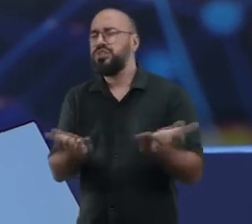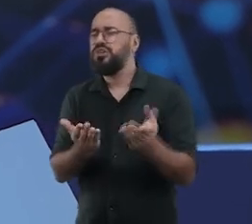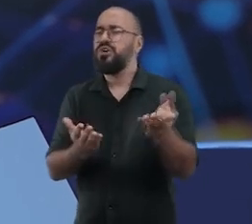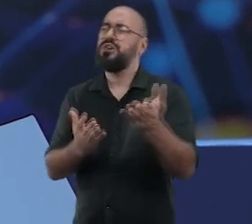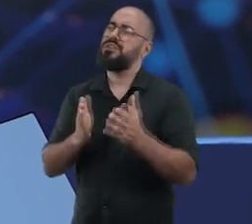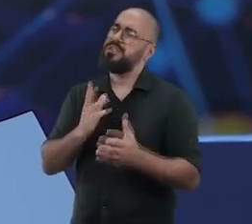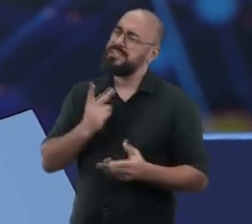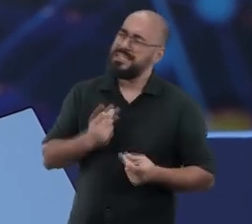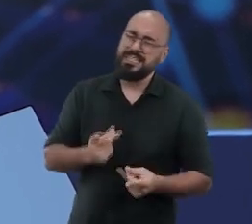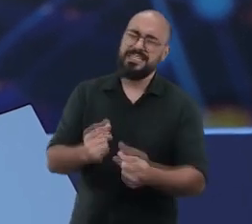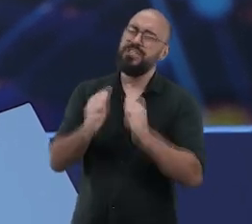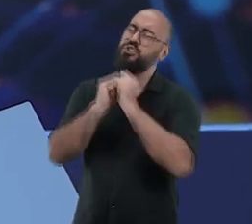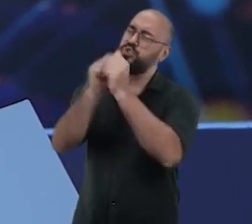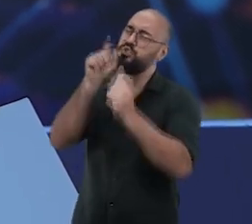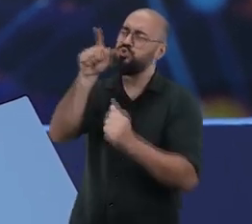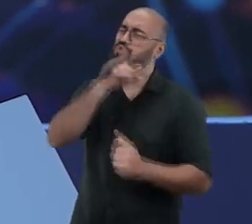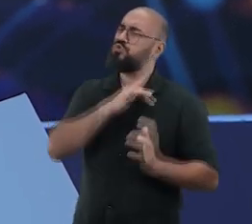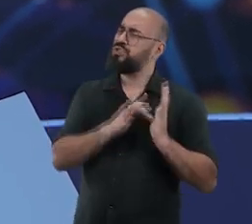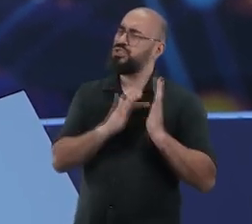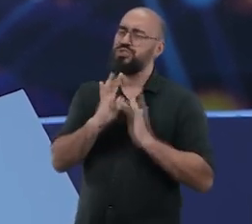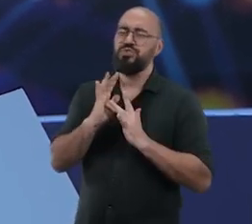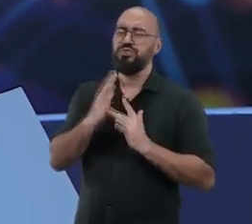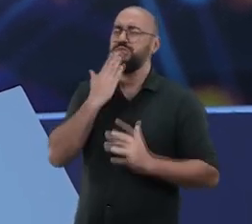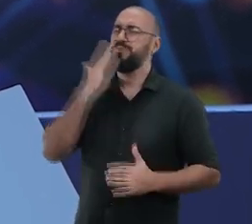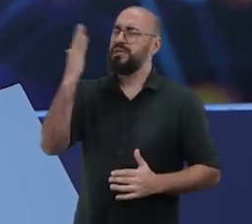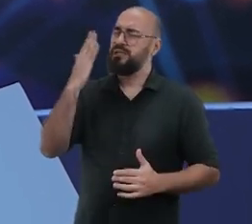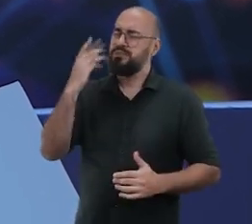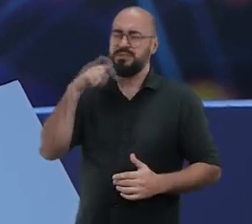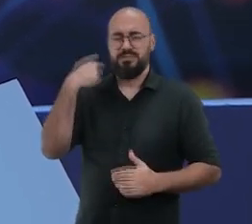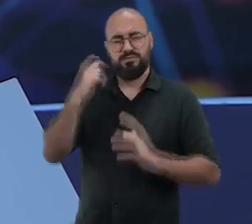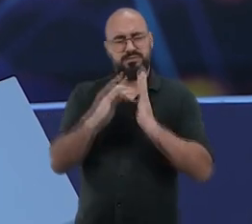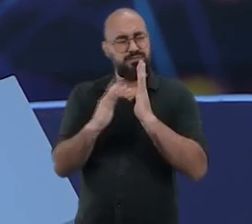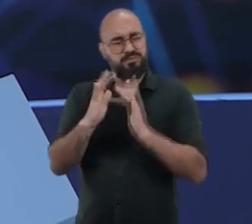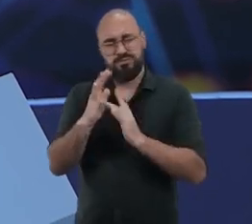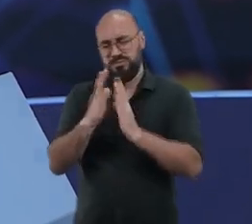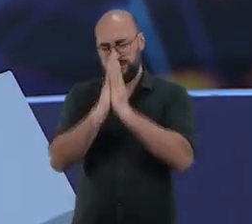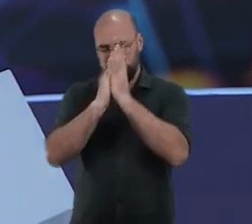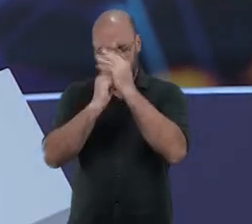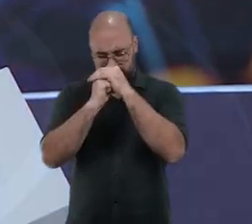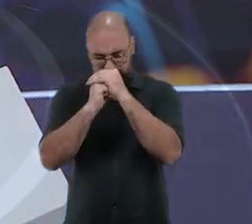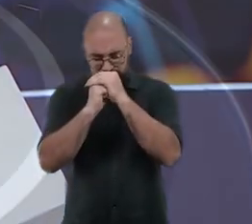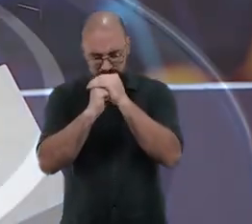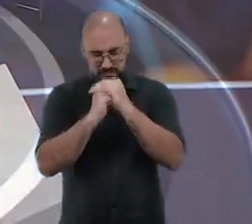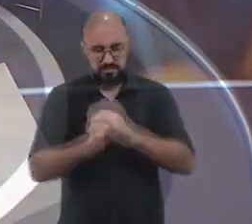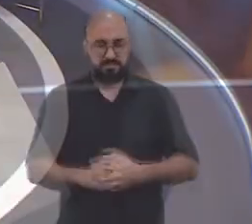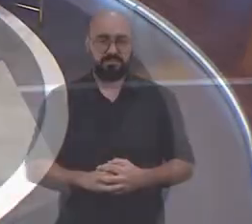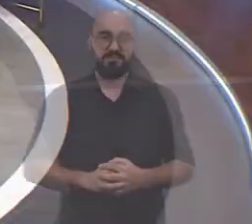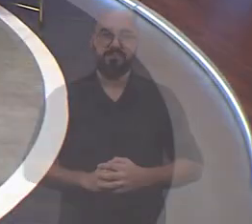eternidade. Permanece conosco, é o que eu lhe peço em nome de Jesus. Amém.